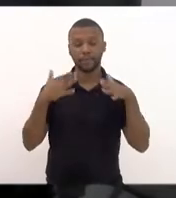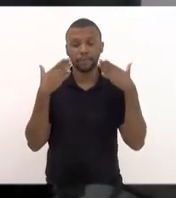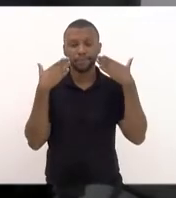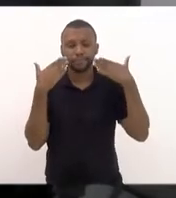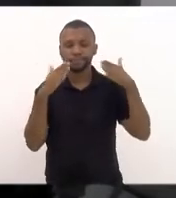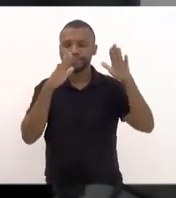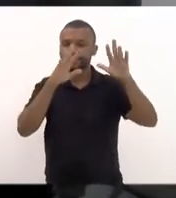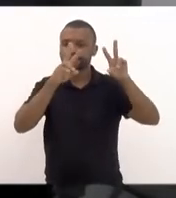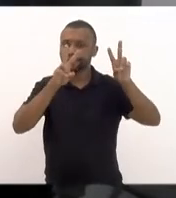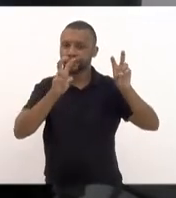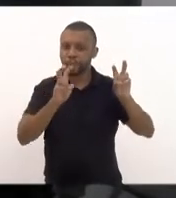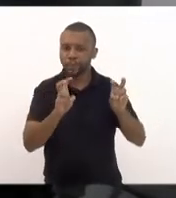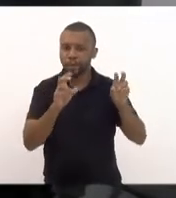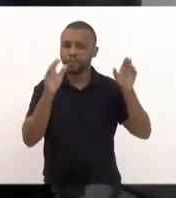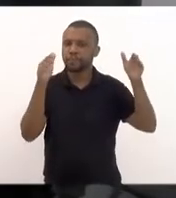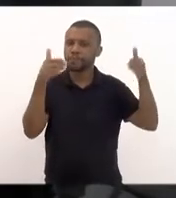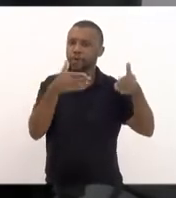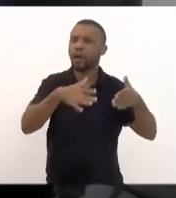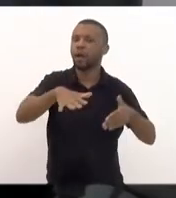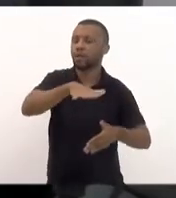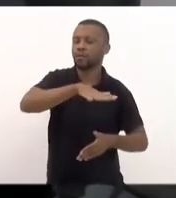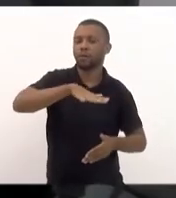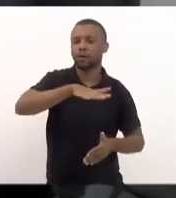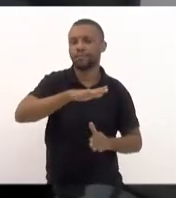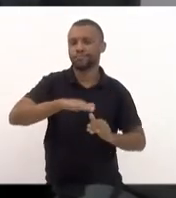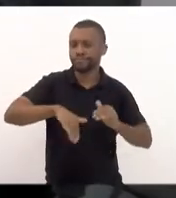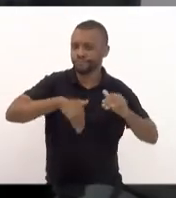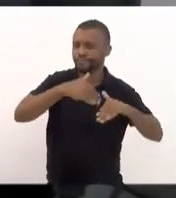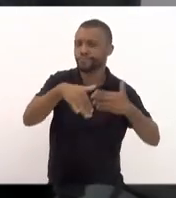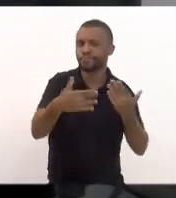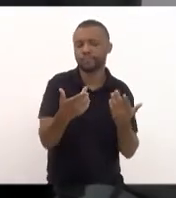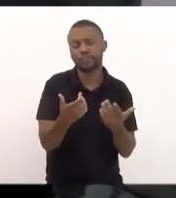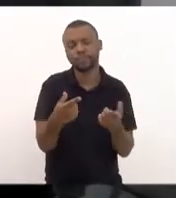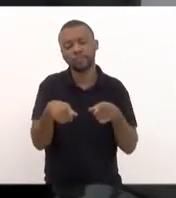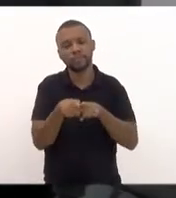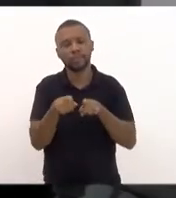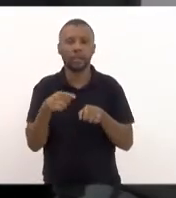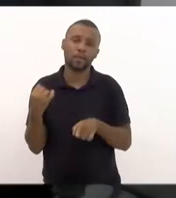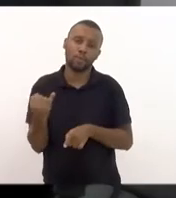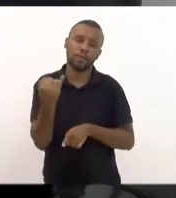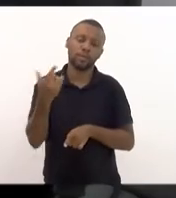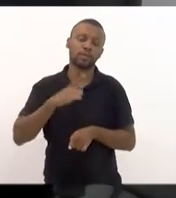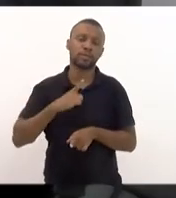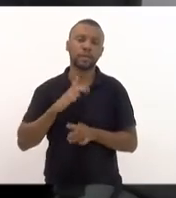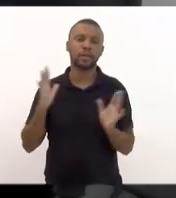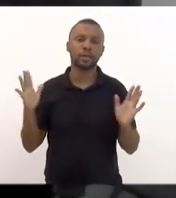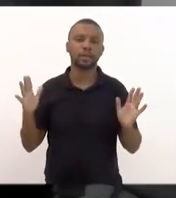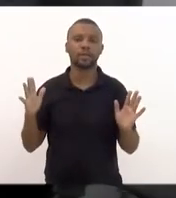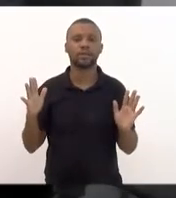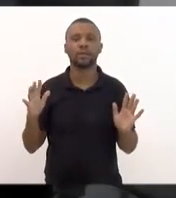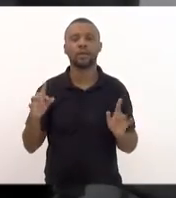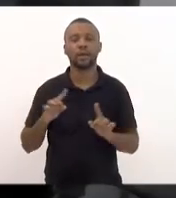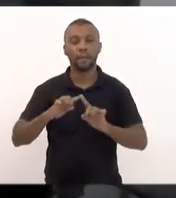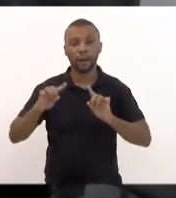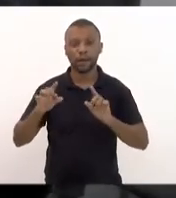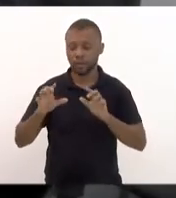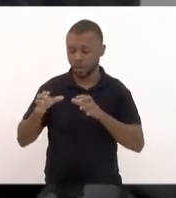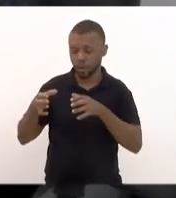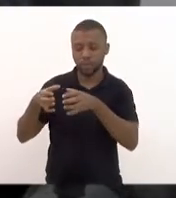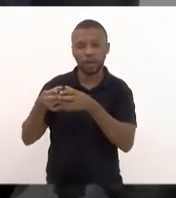né, sobre o tema. São 92 municípios no estado, mas de qualquer maneira, o melhor desenho não vamos definir agora, mas quero dizer que a comissão aceita a